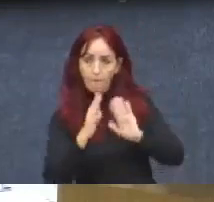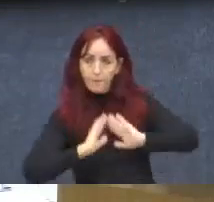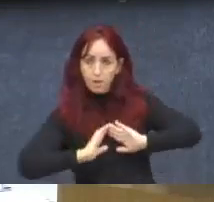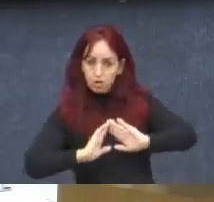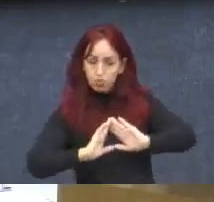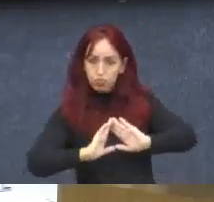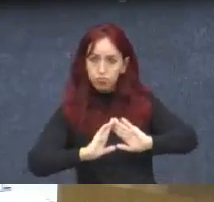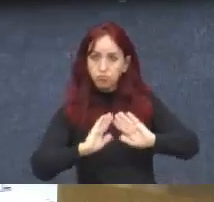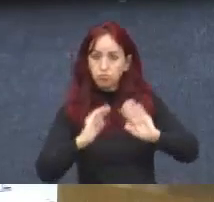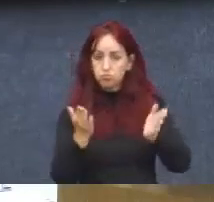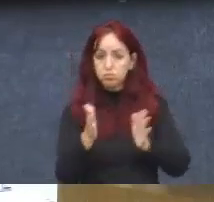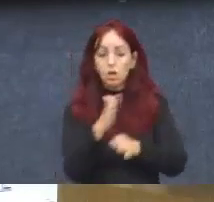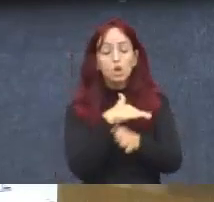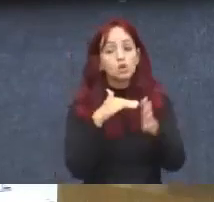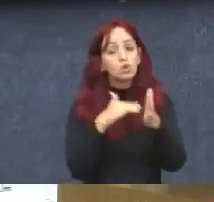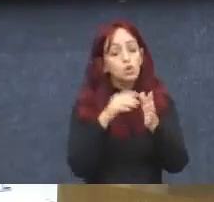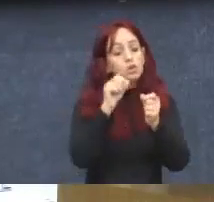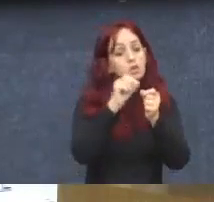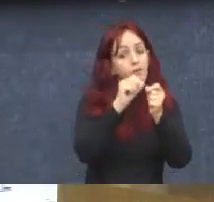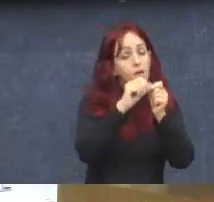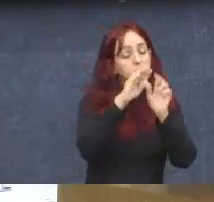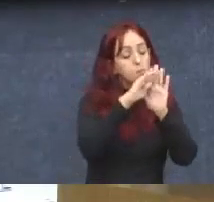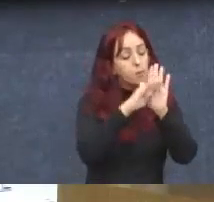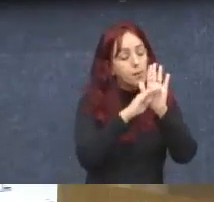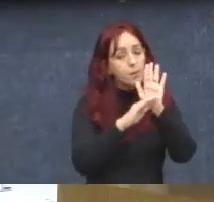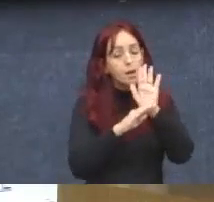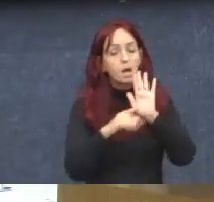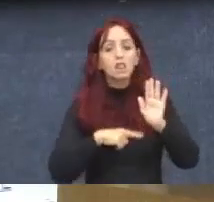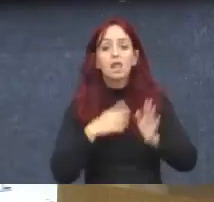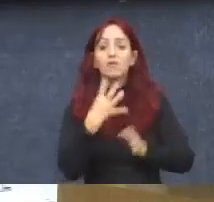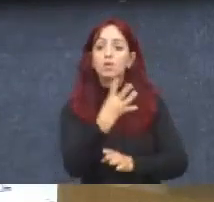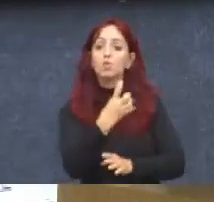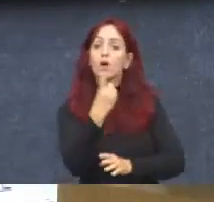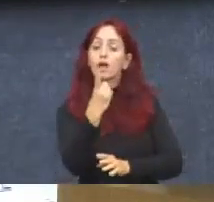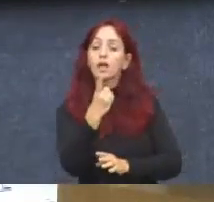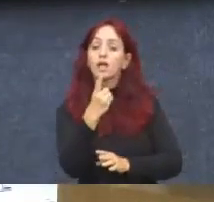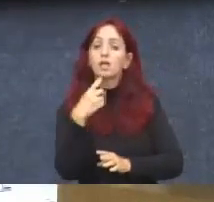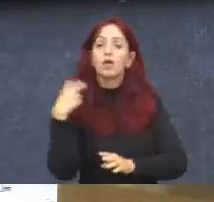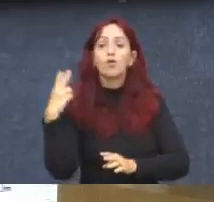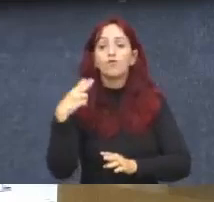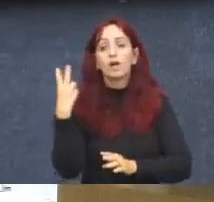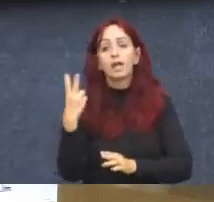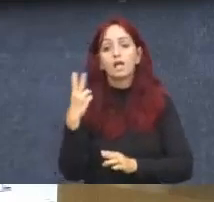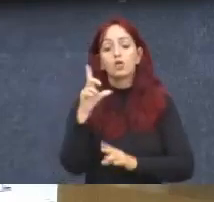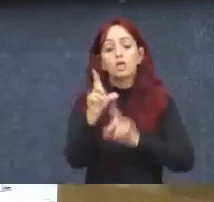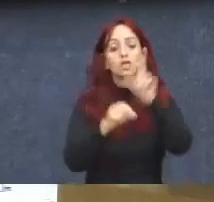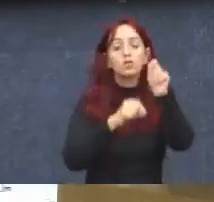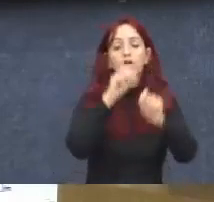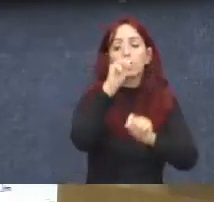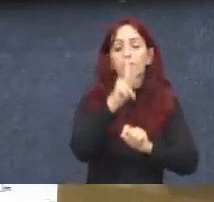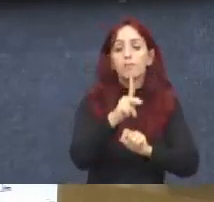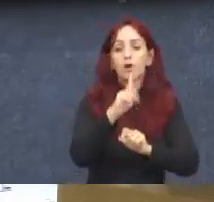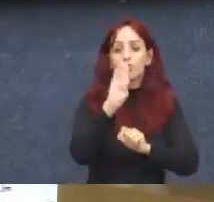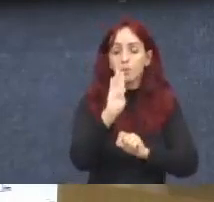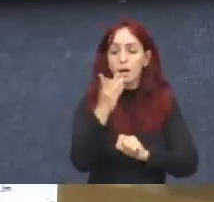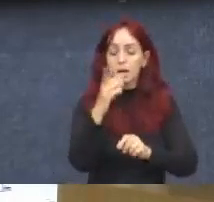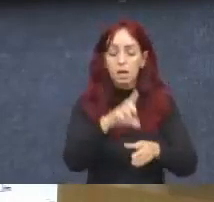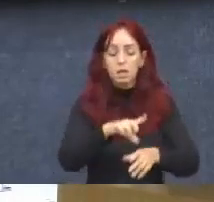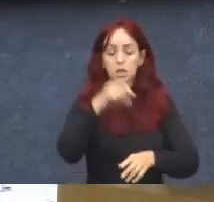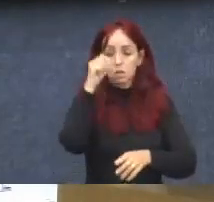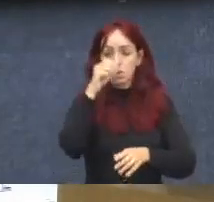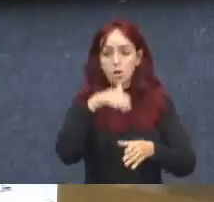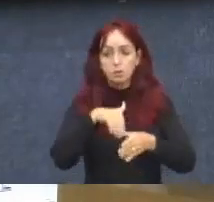Tudo o que se fez, eu repito, contou com a participação de 41 vereadores eleitos pelo povo de Belo Horizonte. Eleitos para